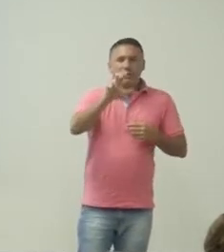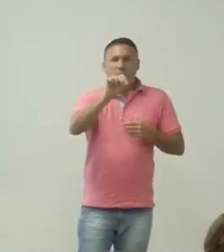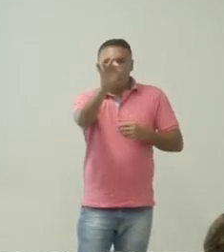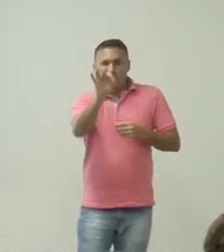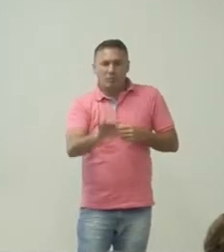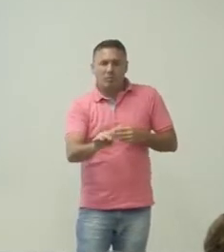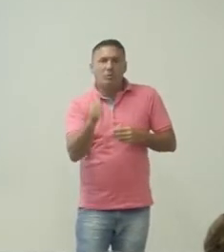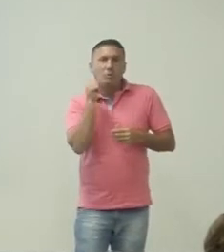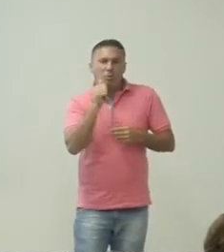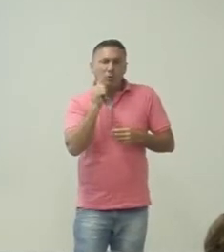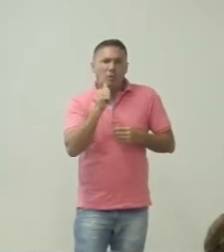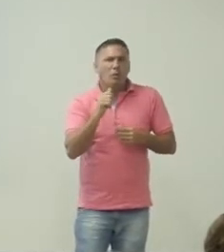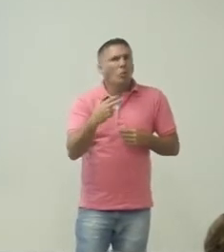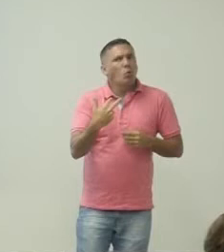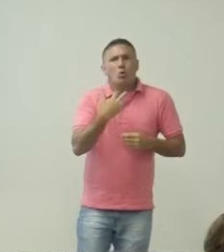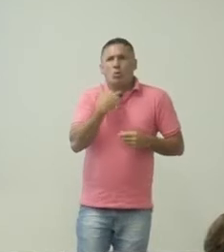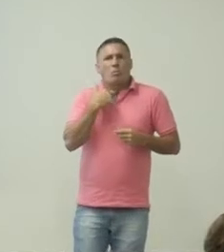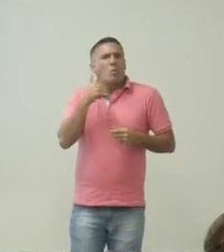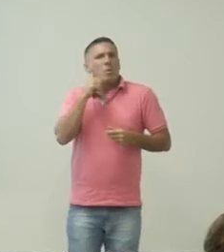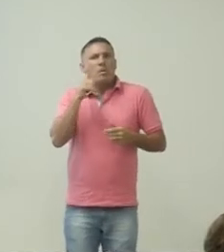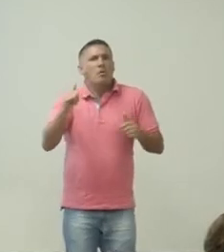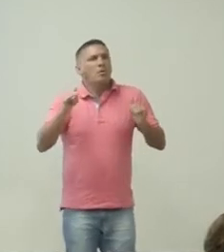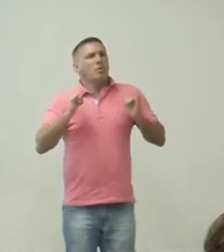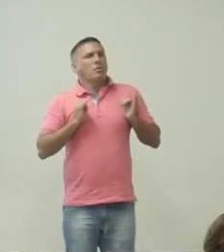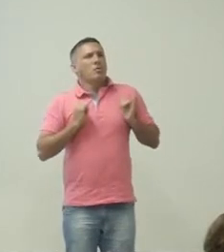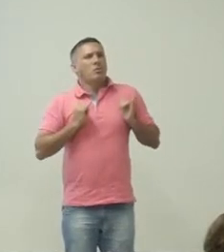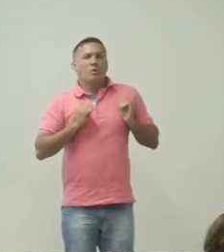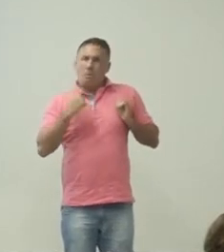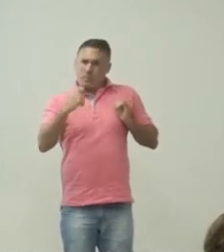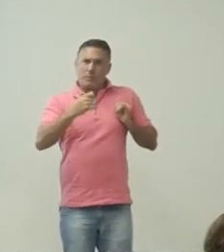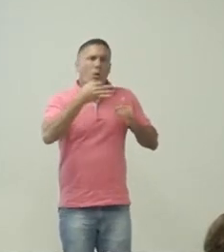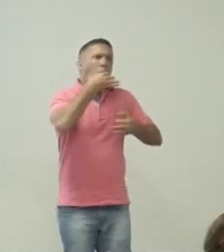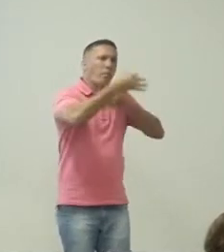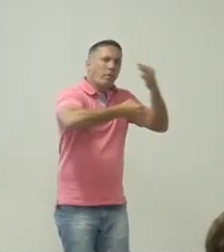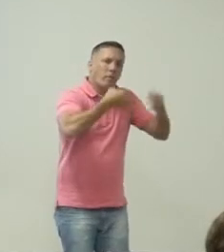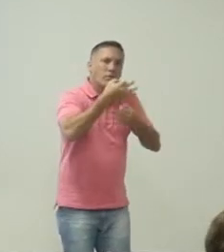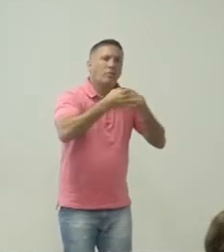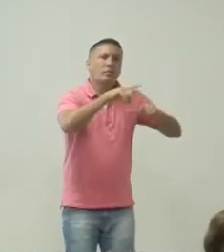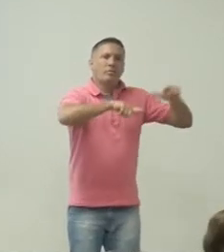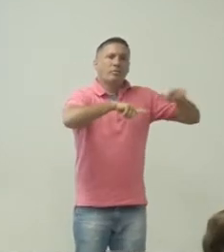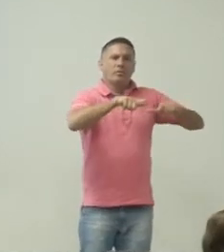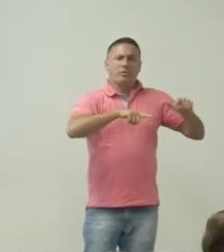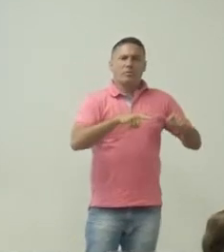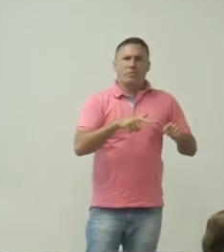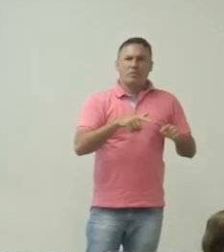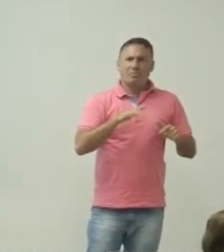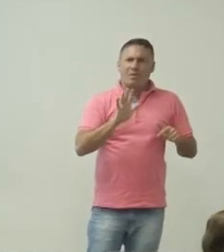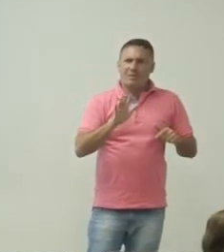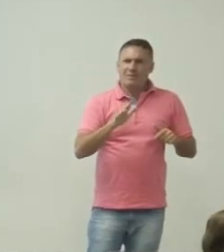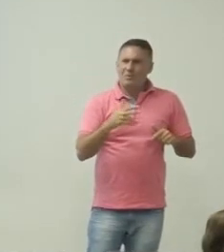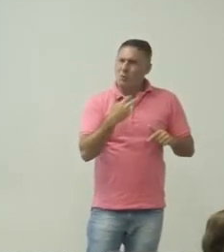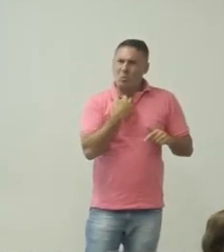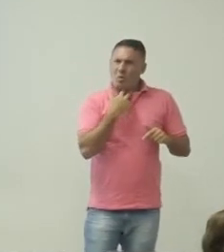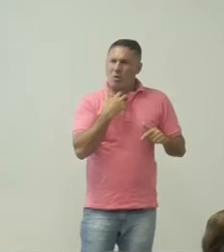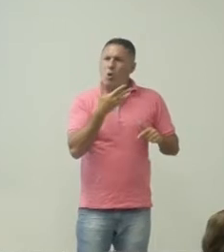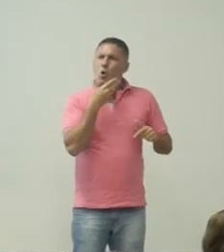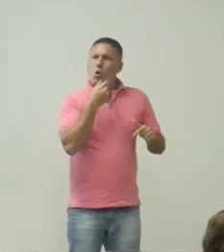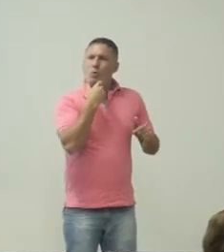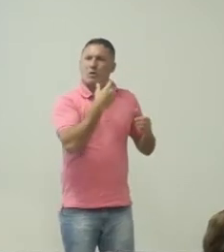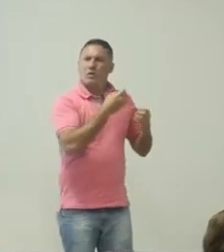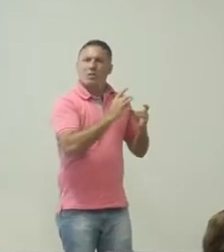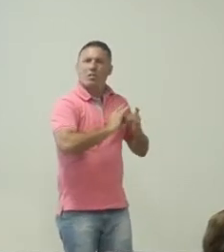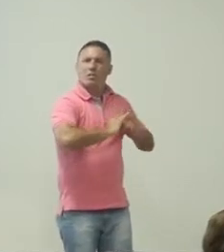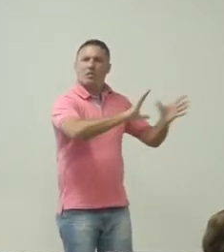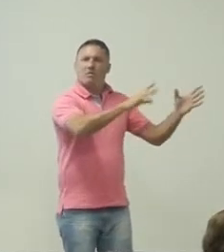tenho que dizer sobre a nossa condição de trabalhadores. E aí eu vou deixar um homem falar por mim, vou emprestar o meu